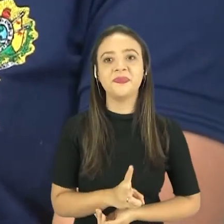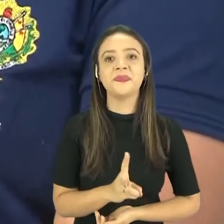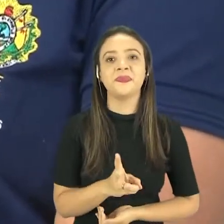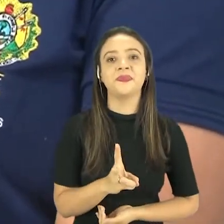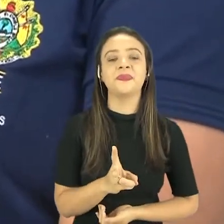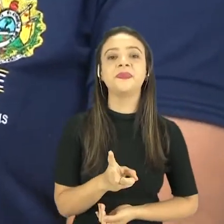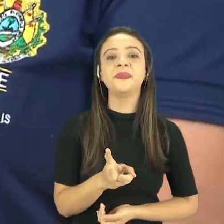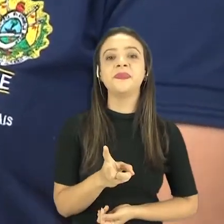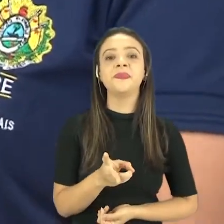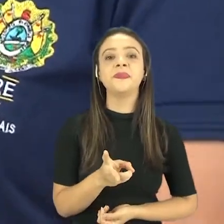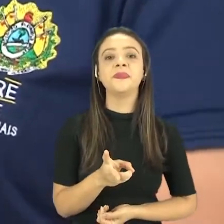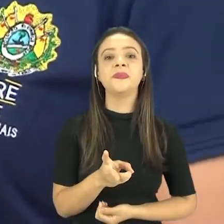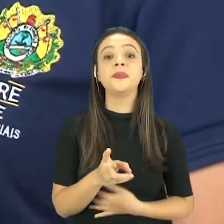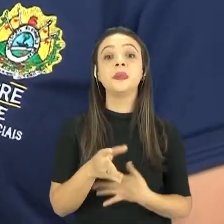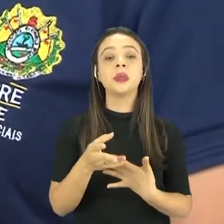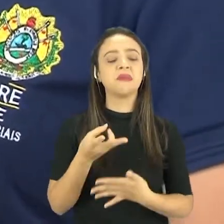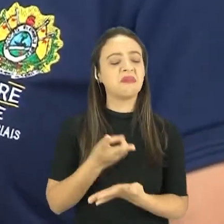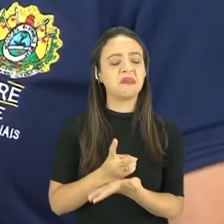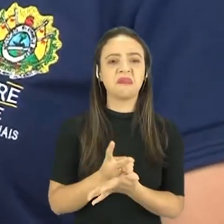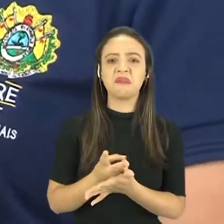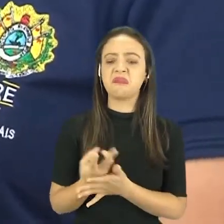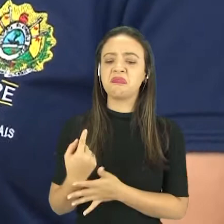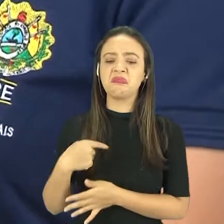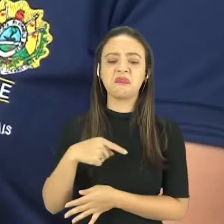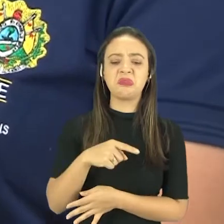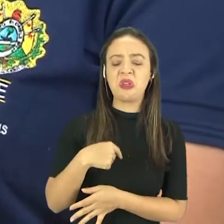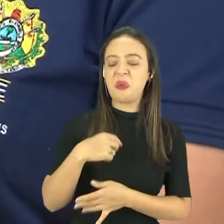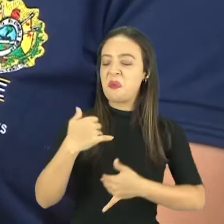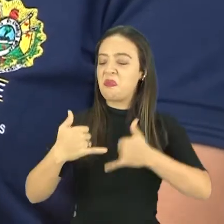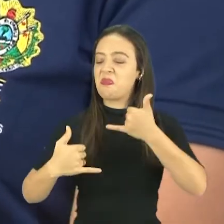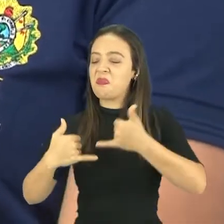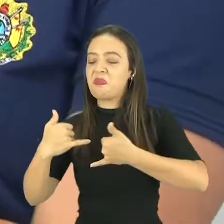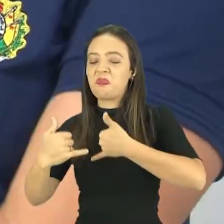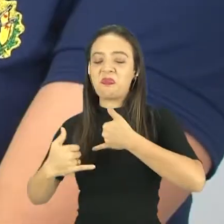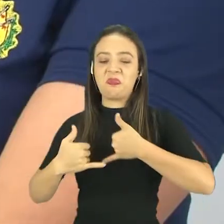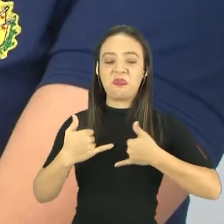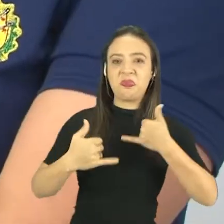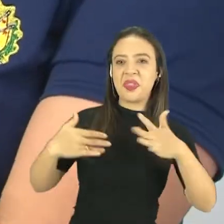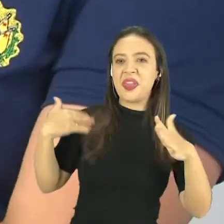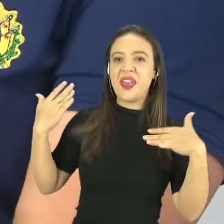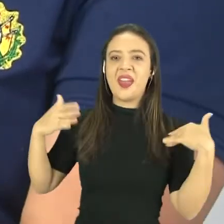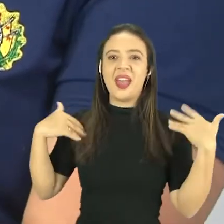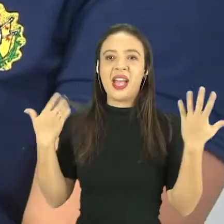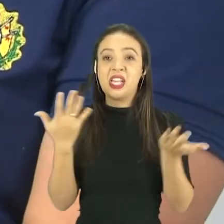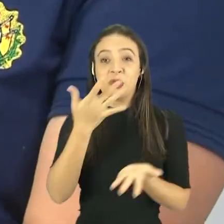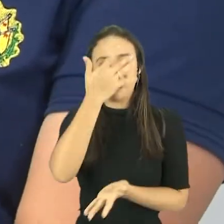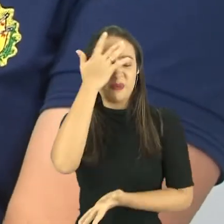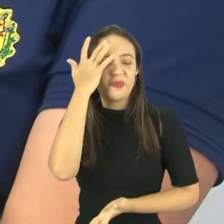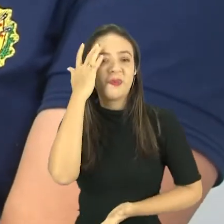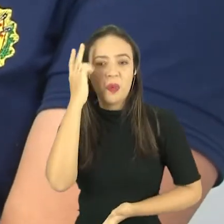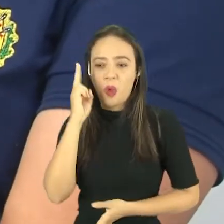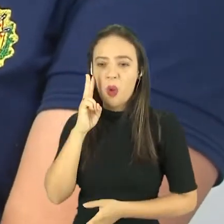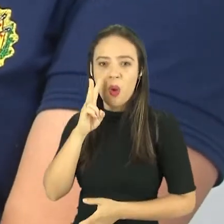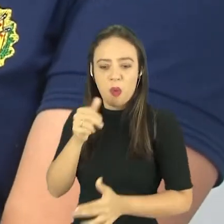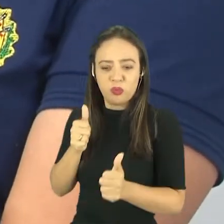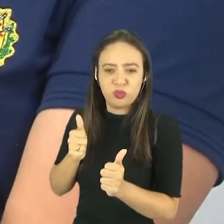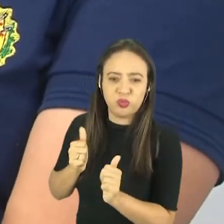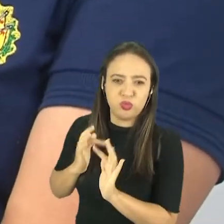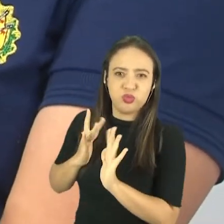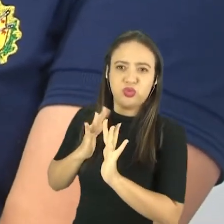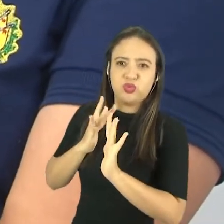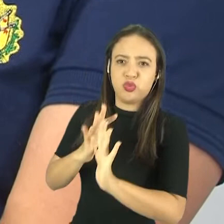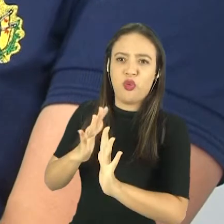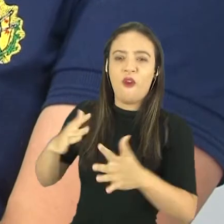ó. Por onde eu passo, vou brincando e divertindo, o povo me acompanha com grande